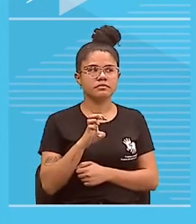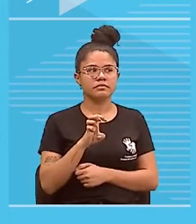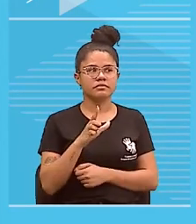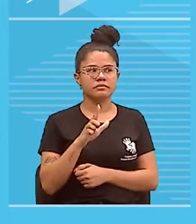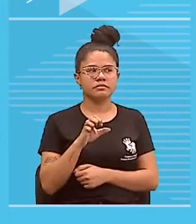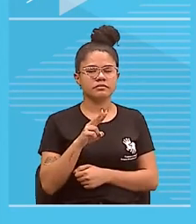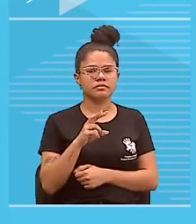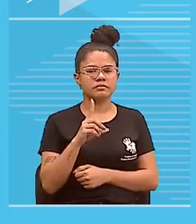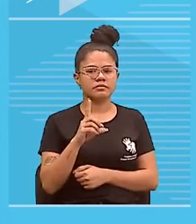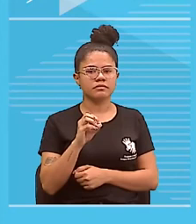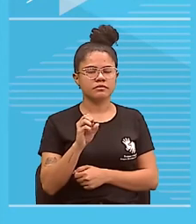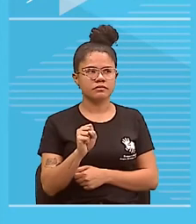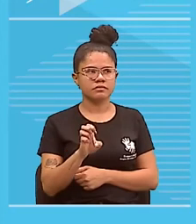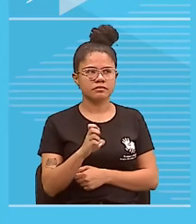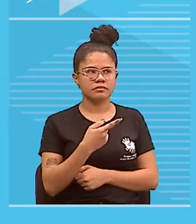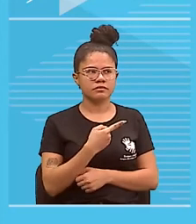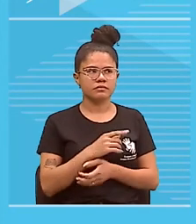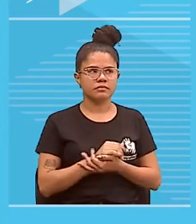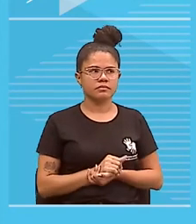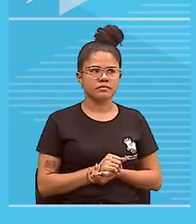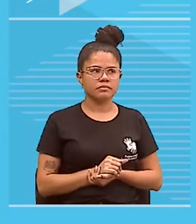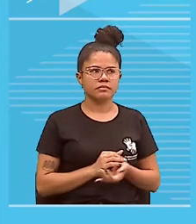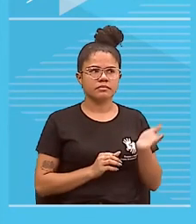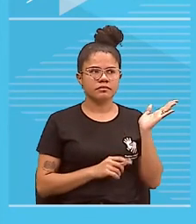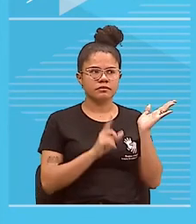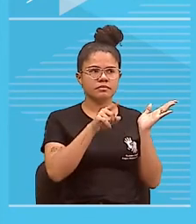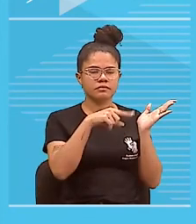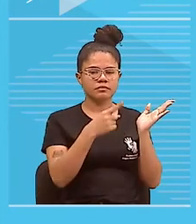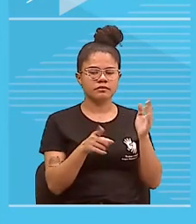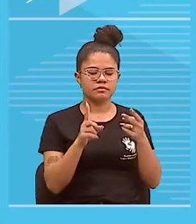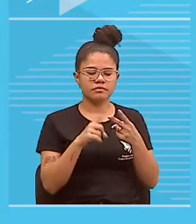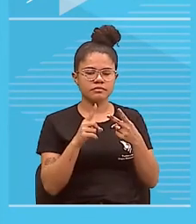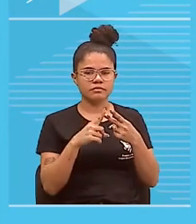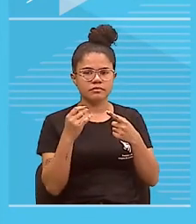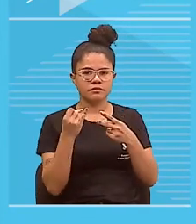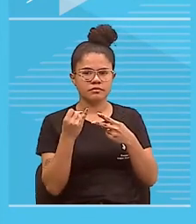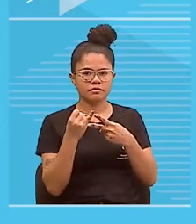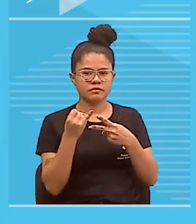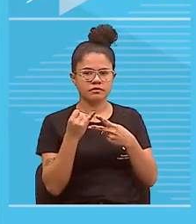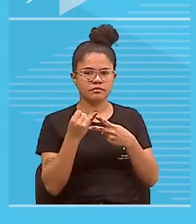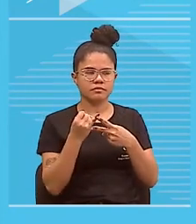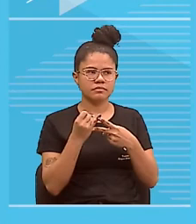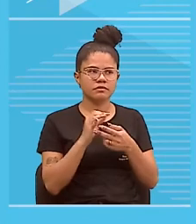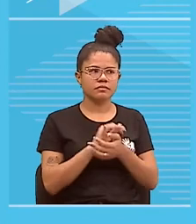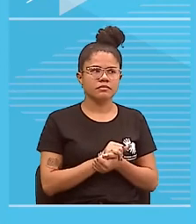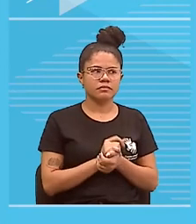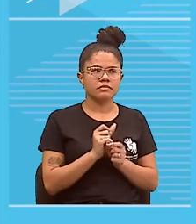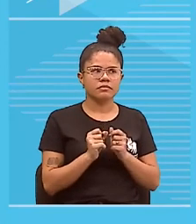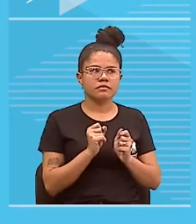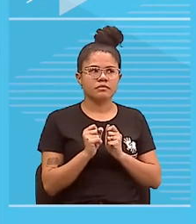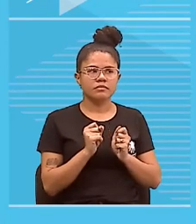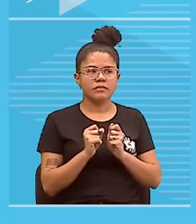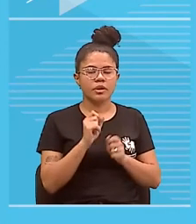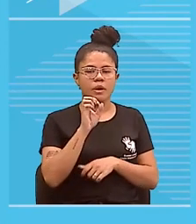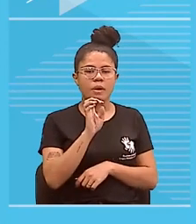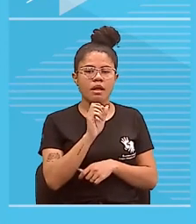beta-glicose essa coisa de posição alfa e beta é a posição da ligação do oxigênio Vocês não precisam ficar ai meu